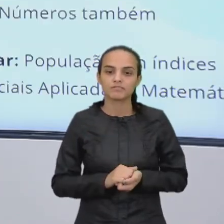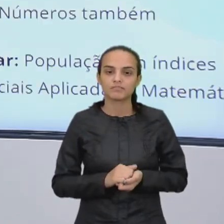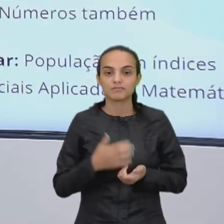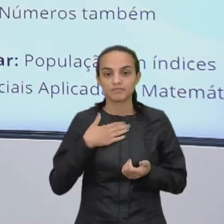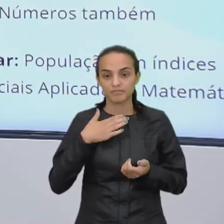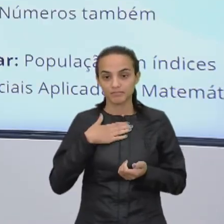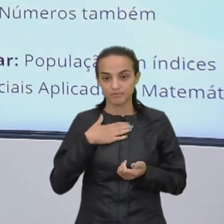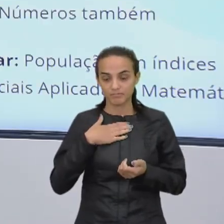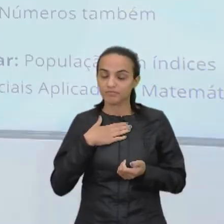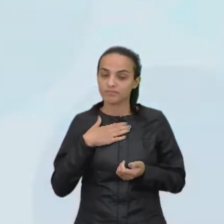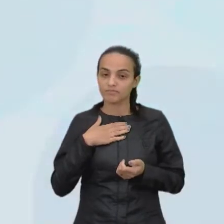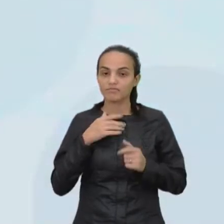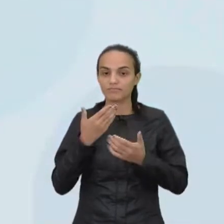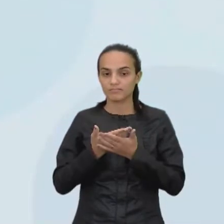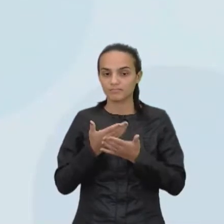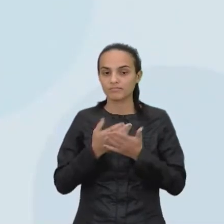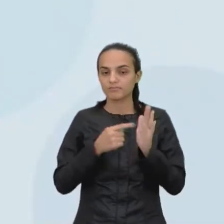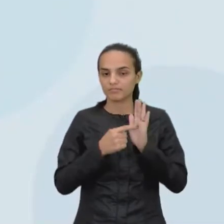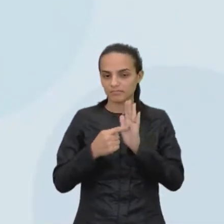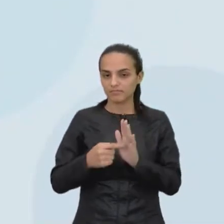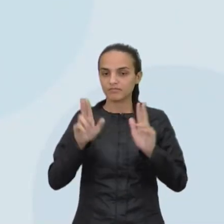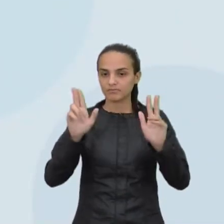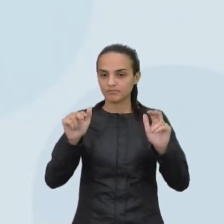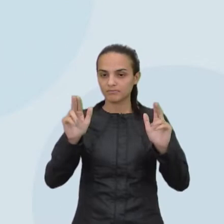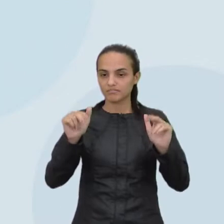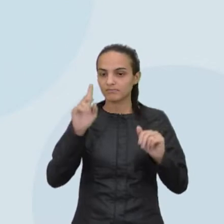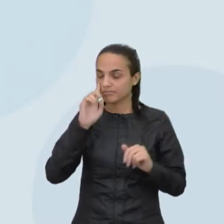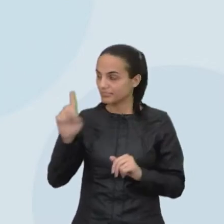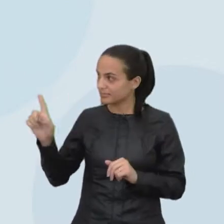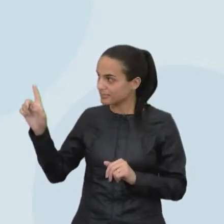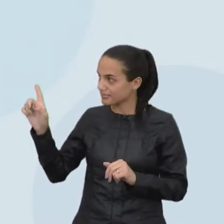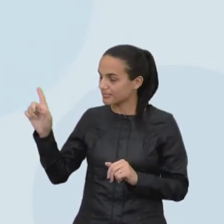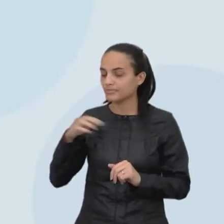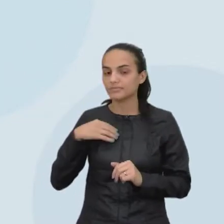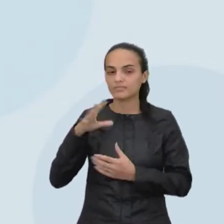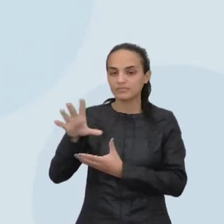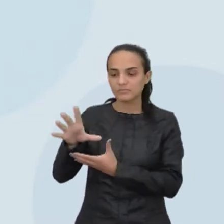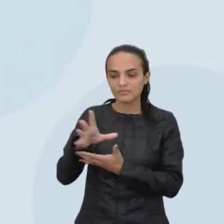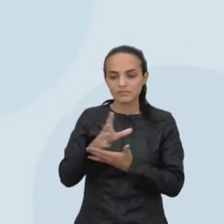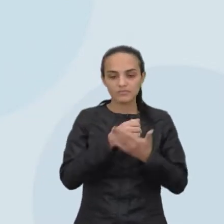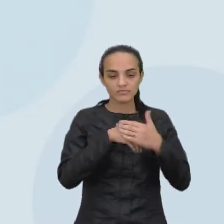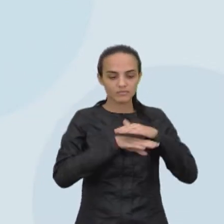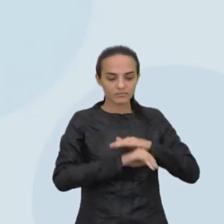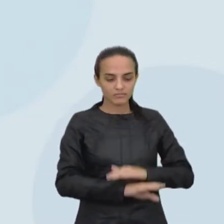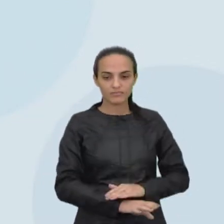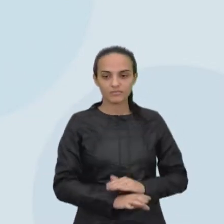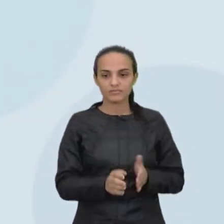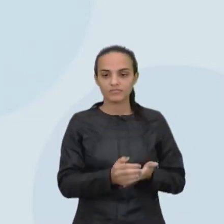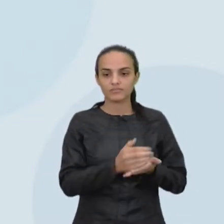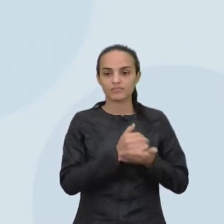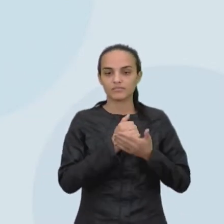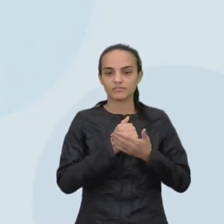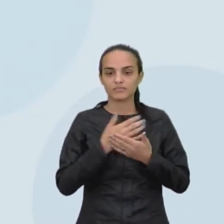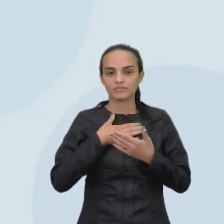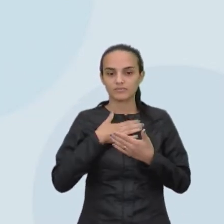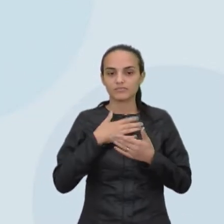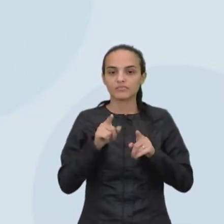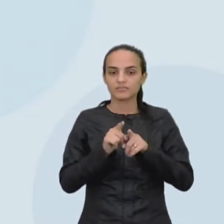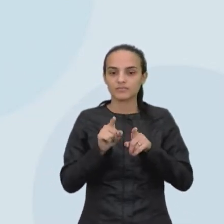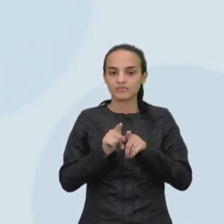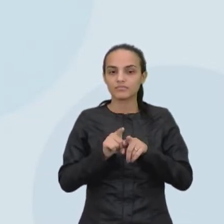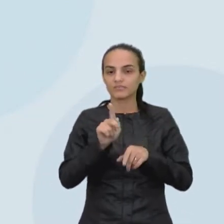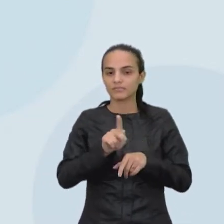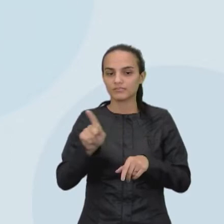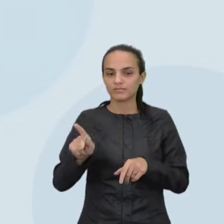apresentar a proposta de aula aí para vocês. O título da aula de hoje, Coletando Dados, aula produzida aí por mim também pela